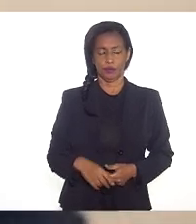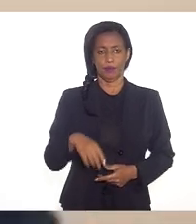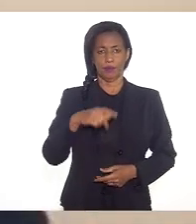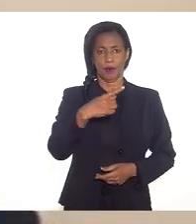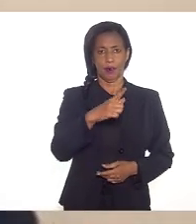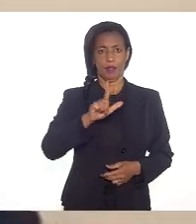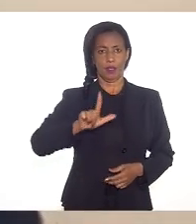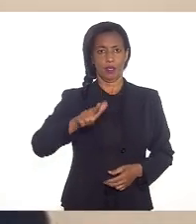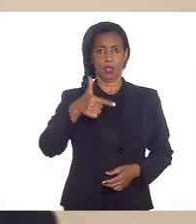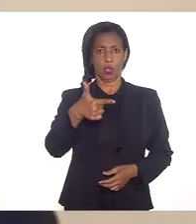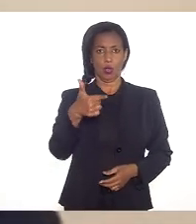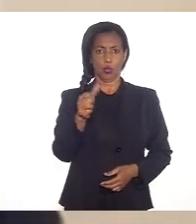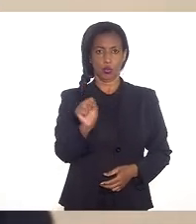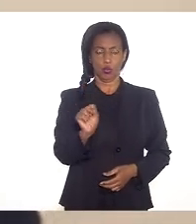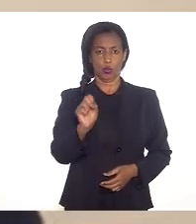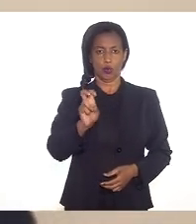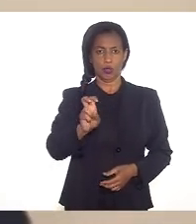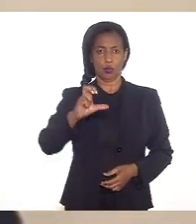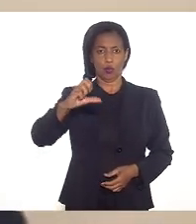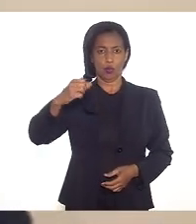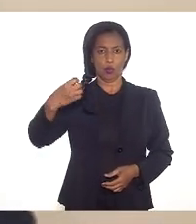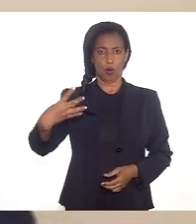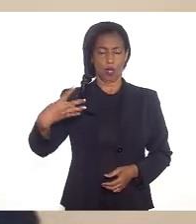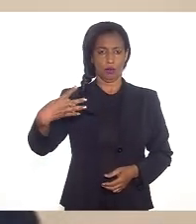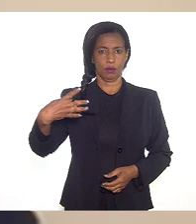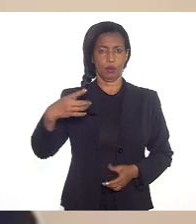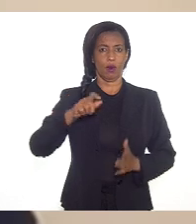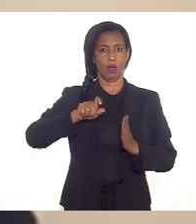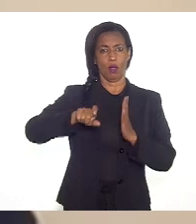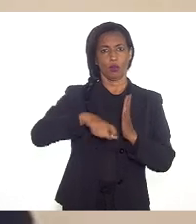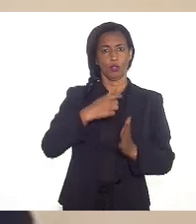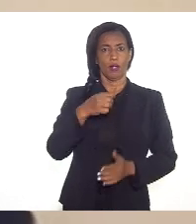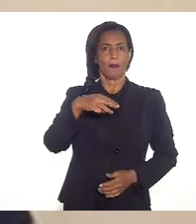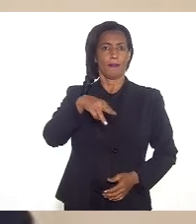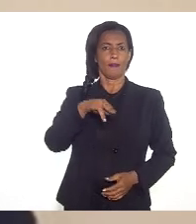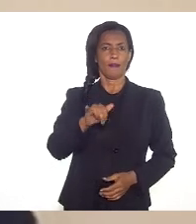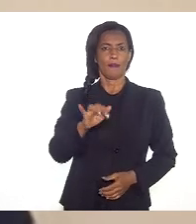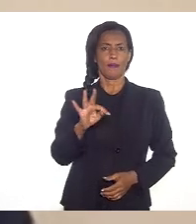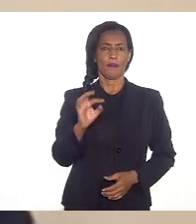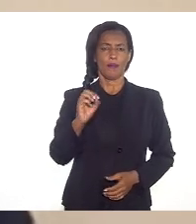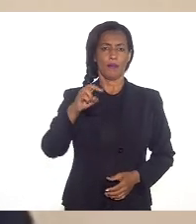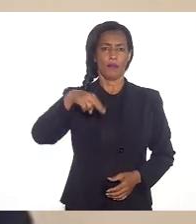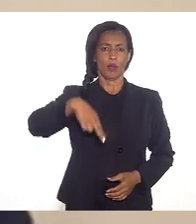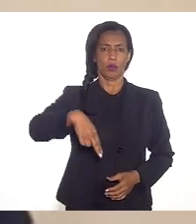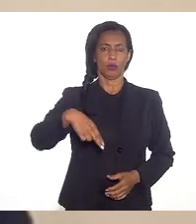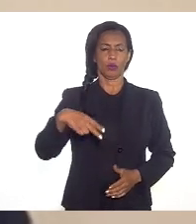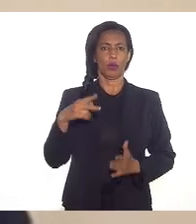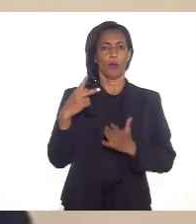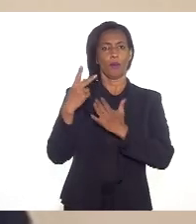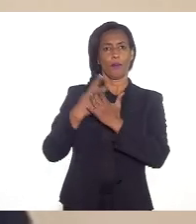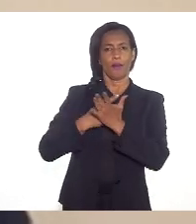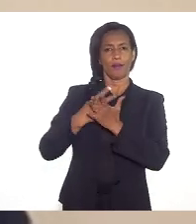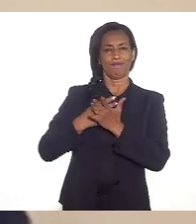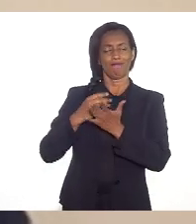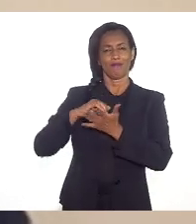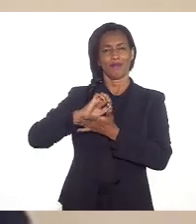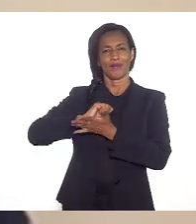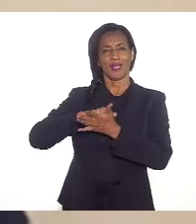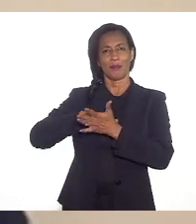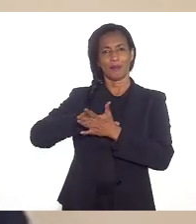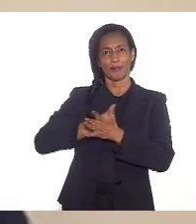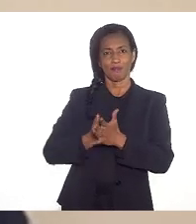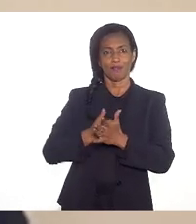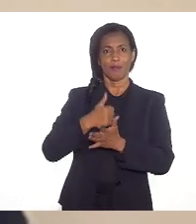Projeto de lei 2854, 2017, autoria do deputado Milton Rangel. O parecer é para prejudicabilidade por conta da